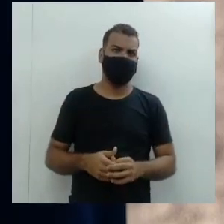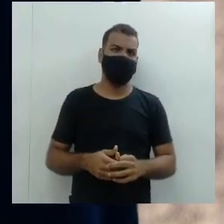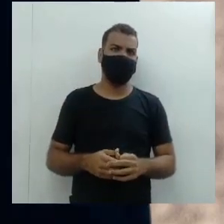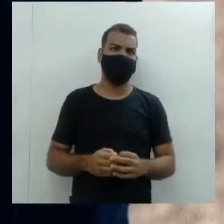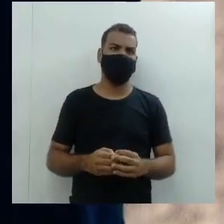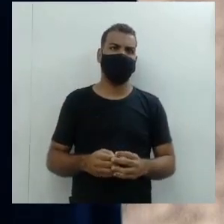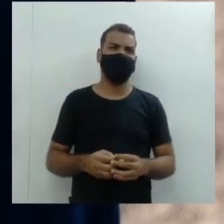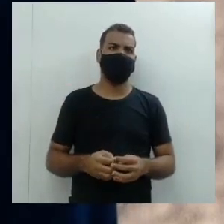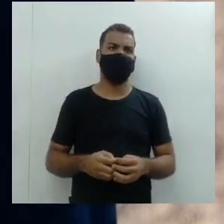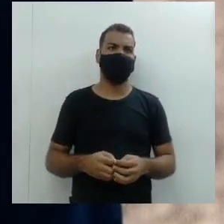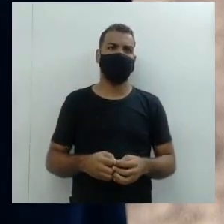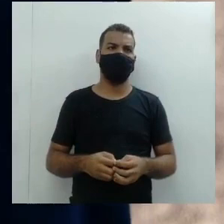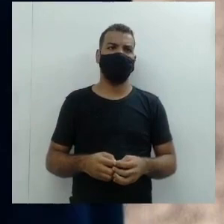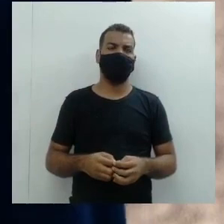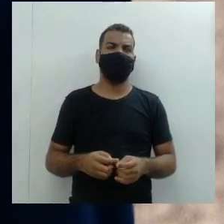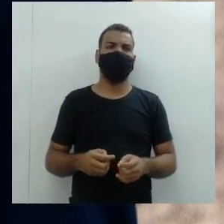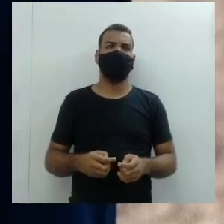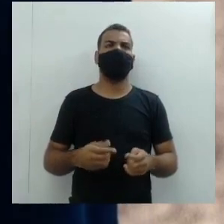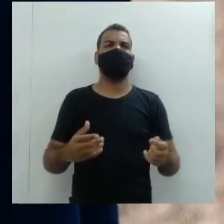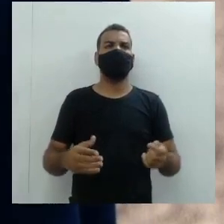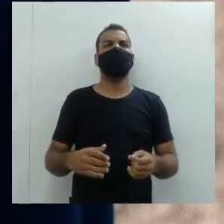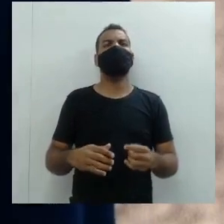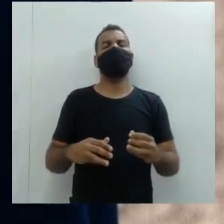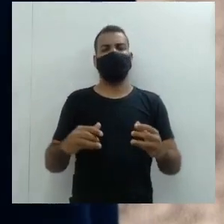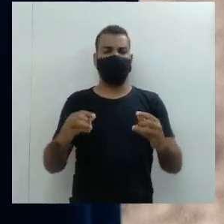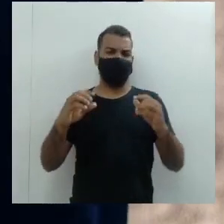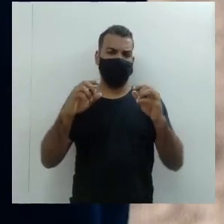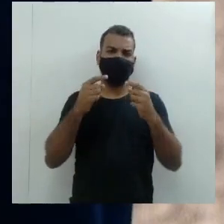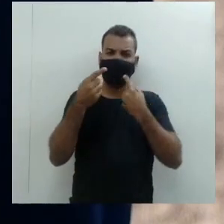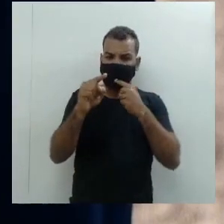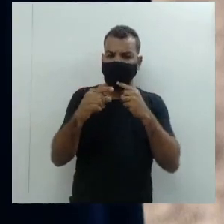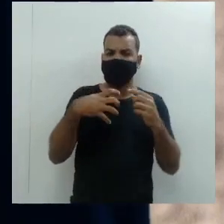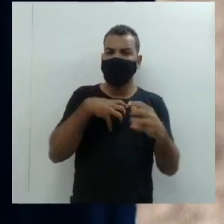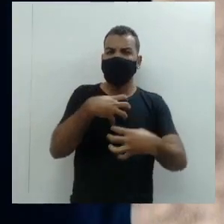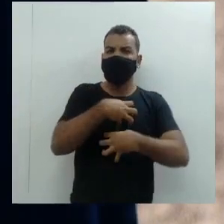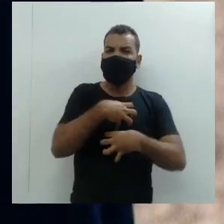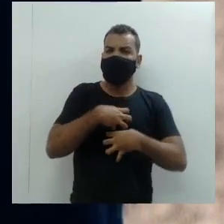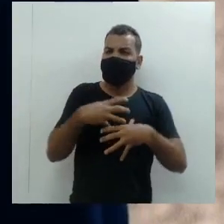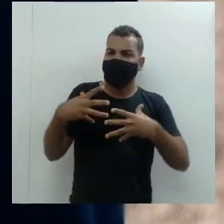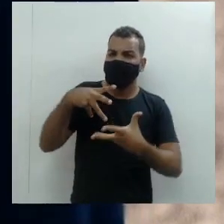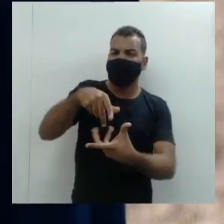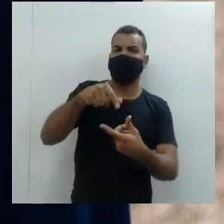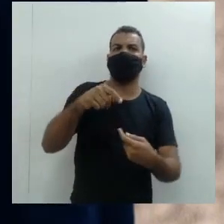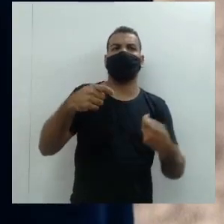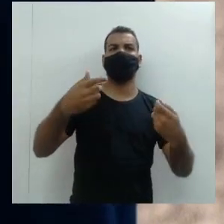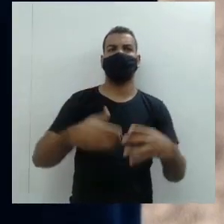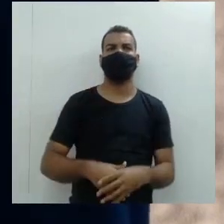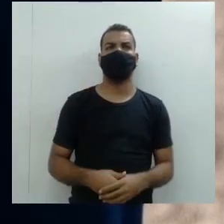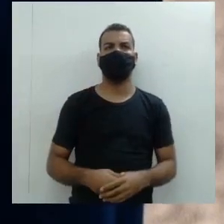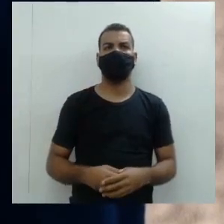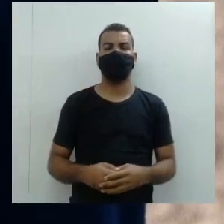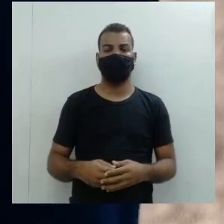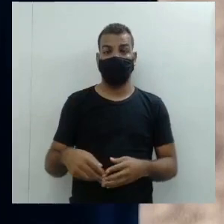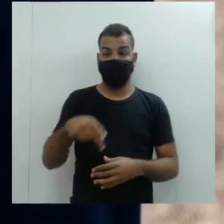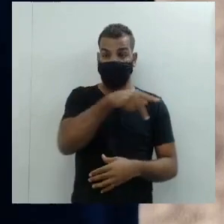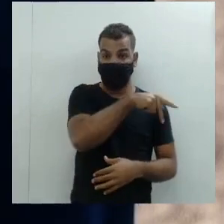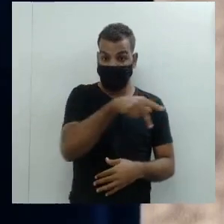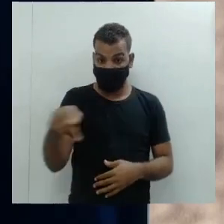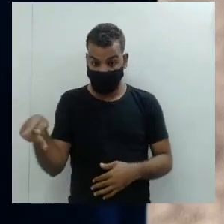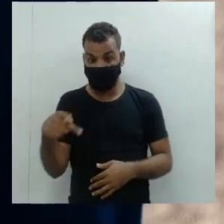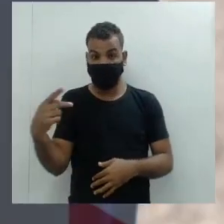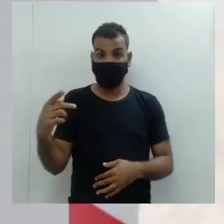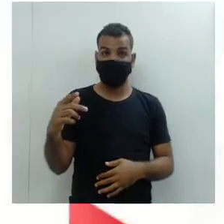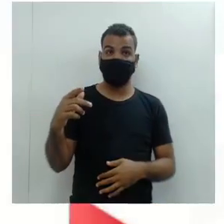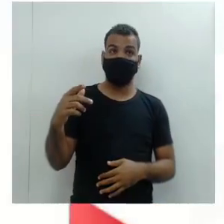um todo. Tanto é que a gente chama ele um crítico dotado do sentimento do mundo, né? O Álvaro Lins, ele foi presidente da primeira